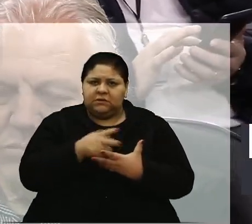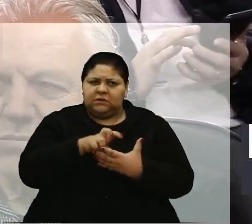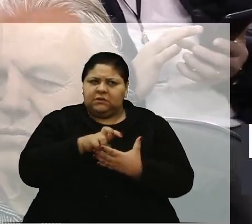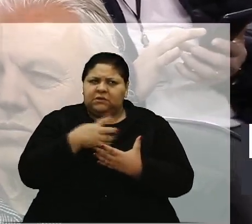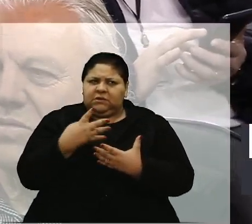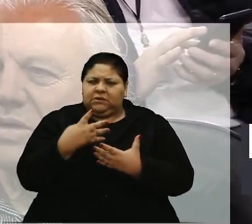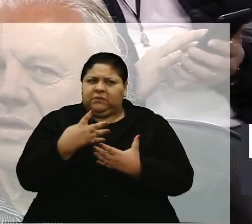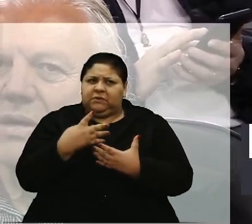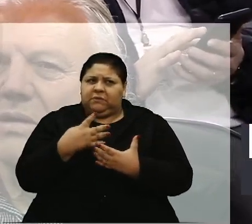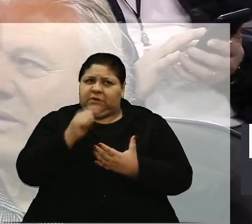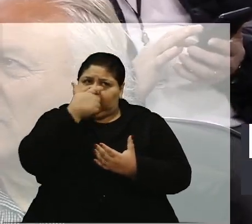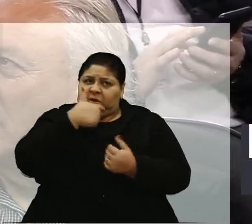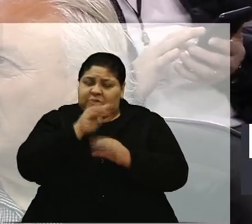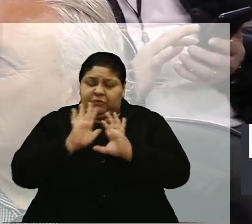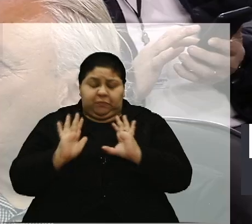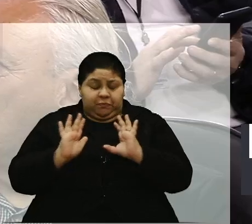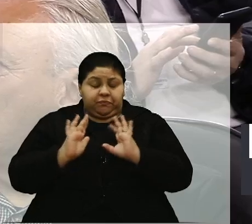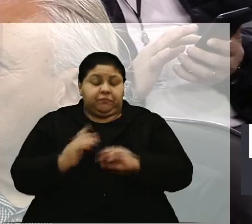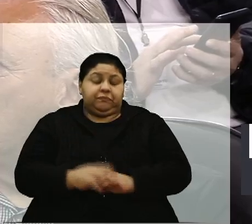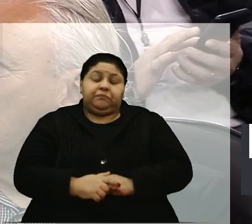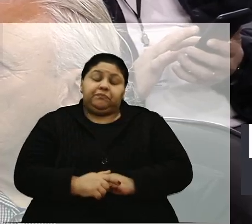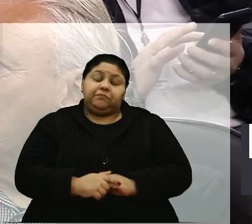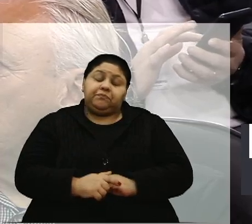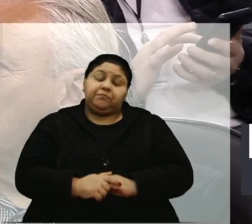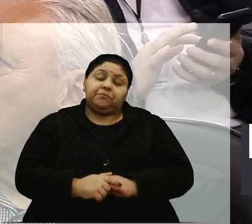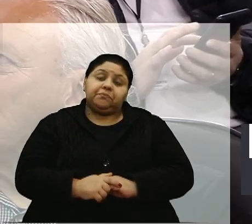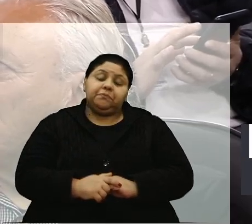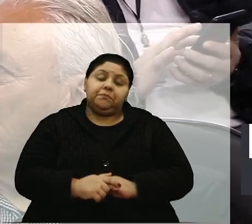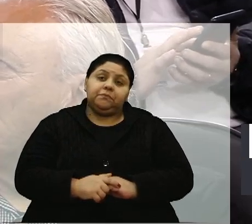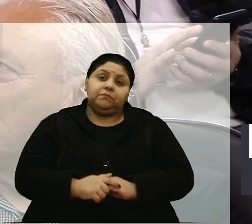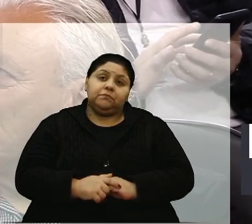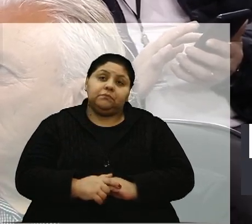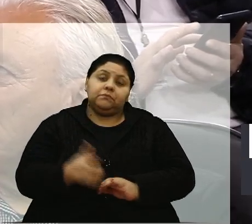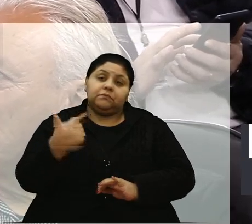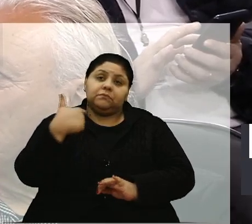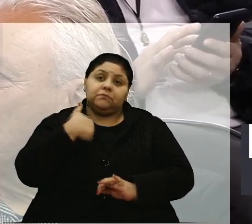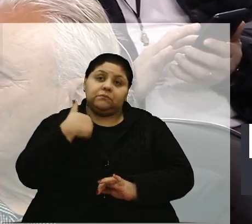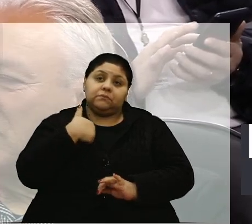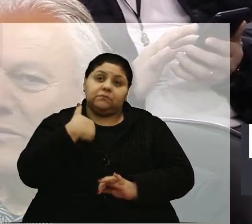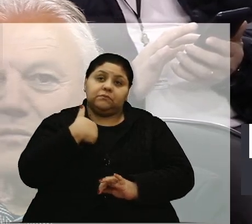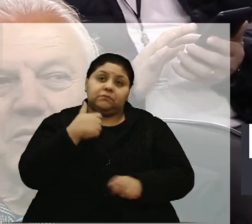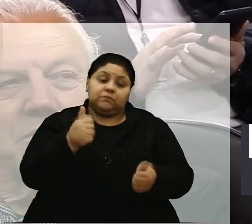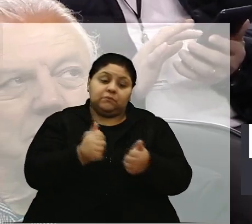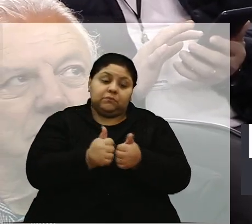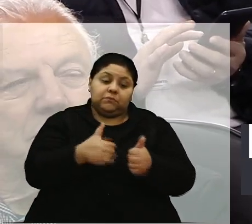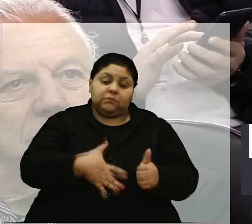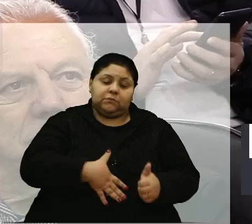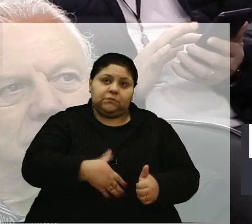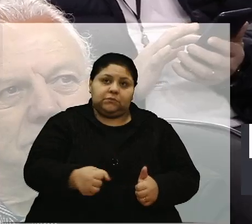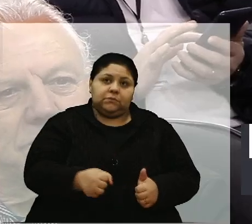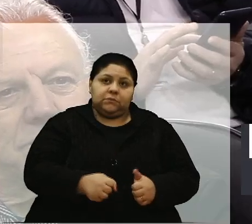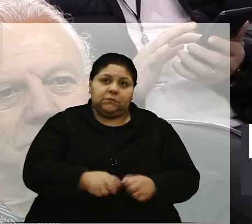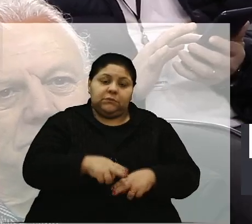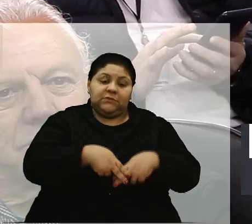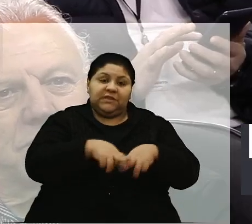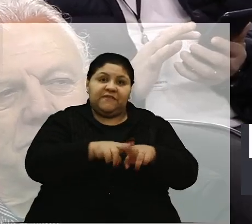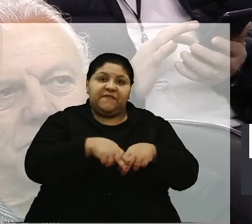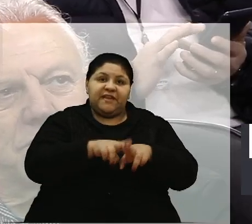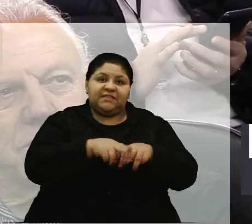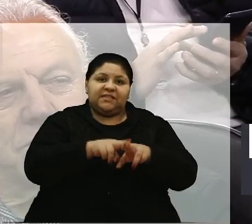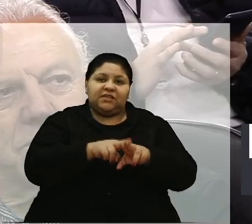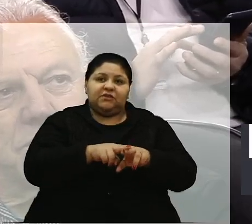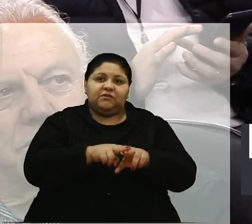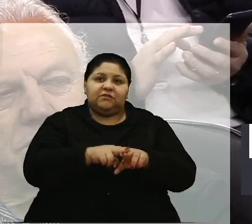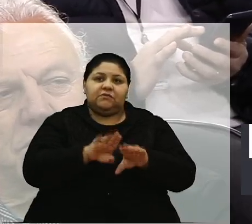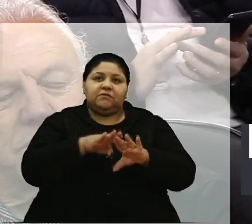54 assassinadas. Eu fui com a minha filha na festa junina da escolinha dela, meu pai me